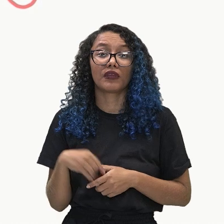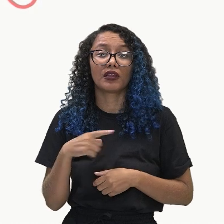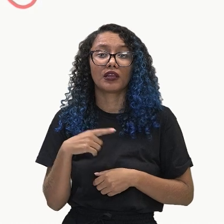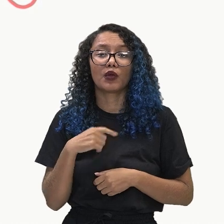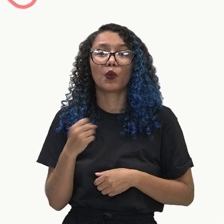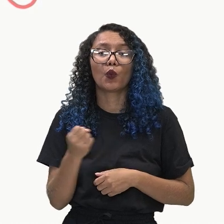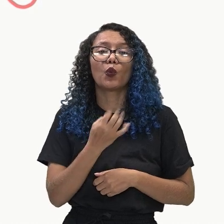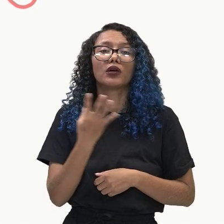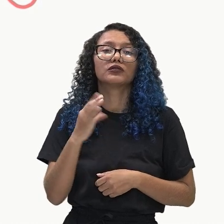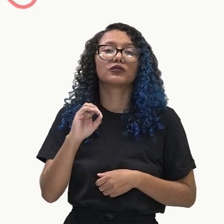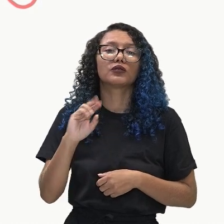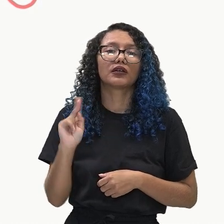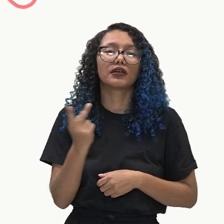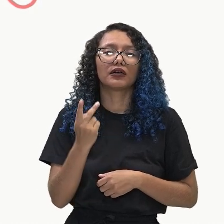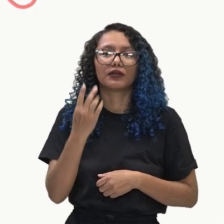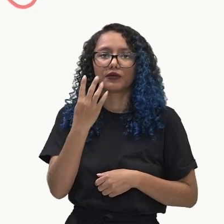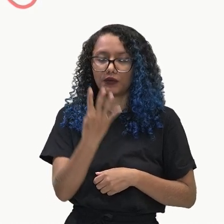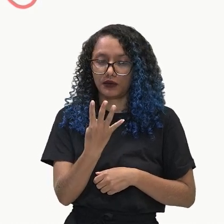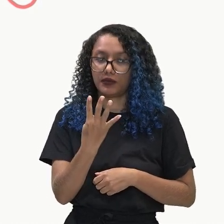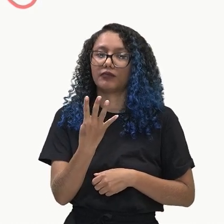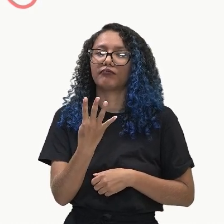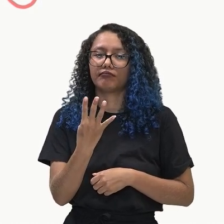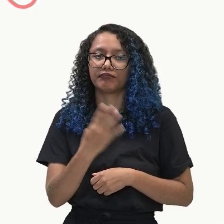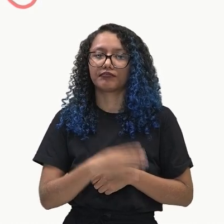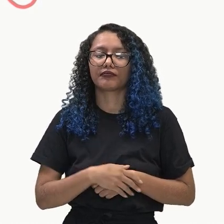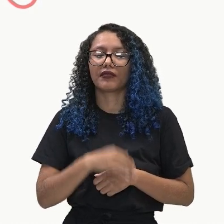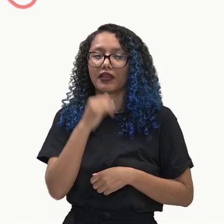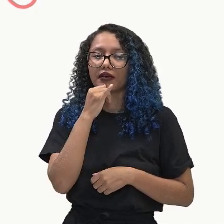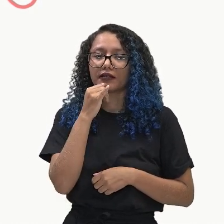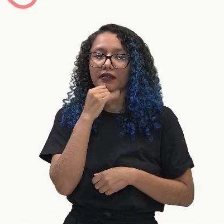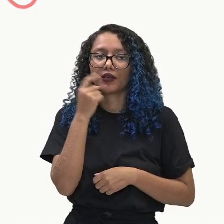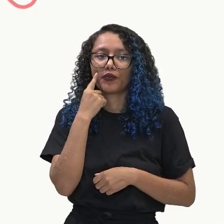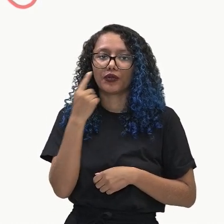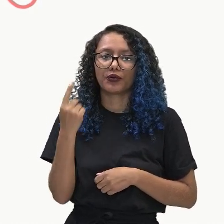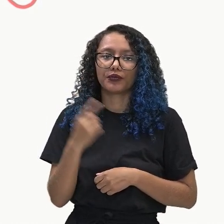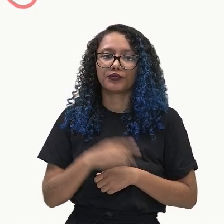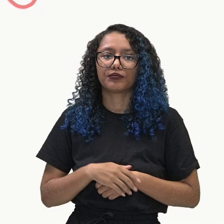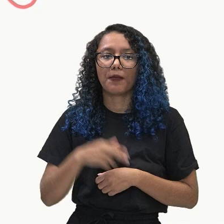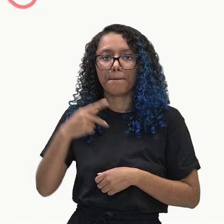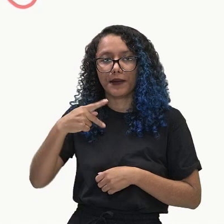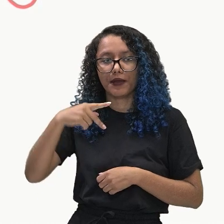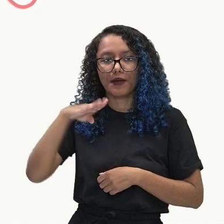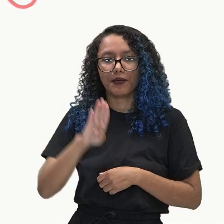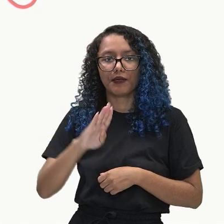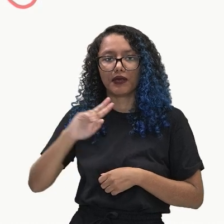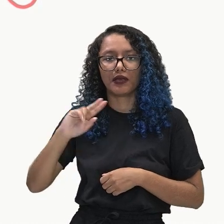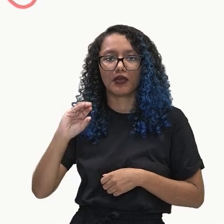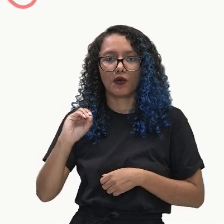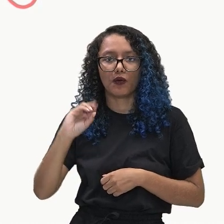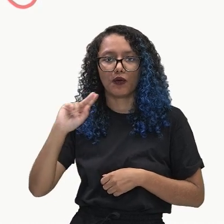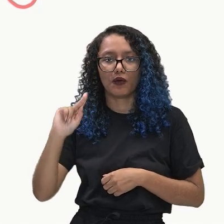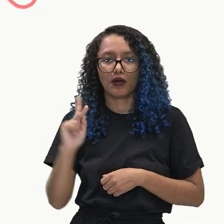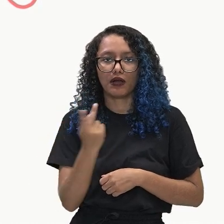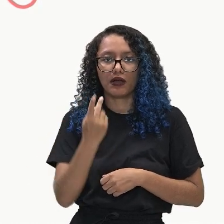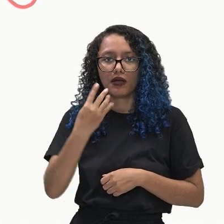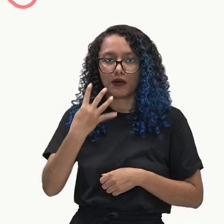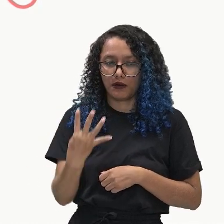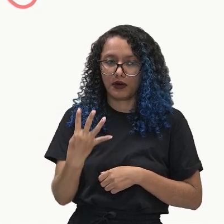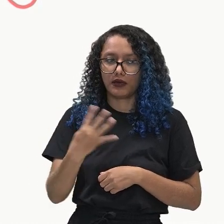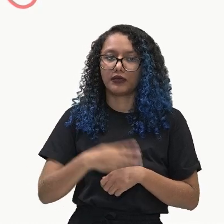4 hidroxilas, como o hidróxido de púmblio.